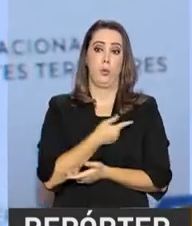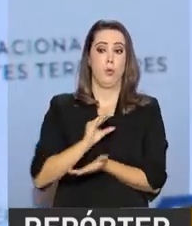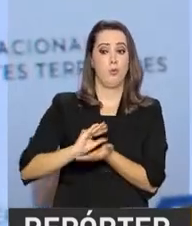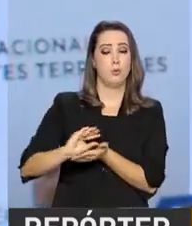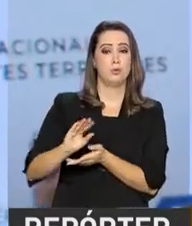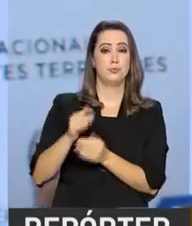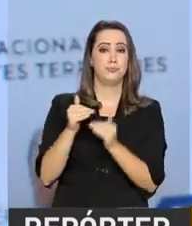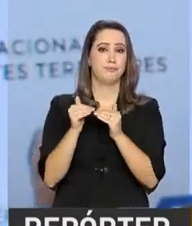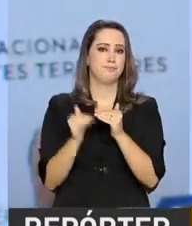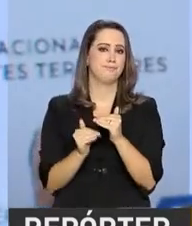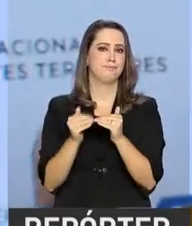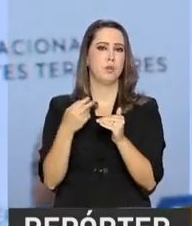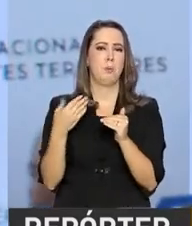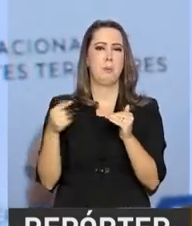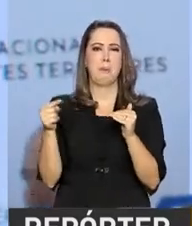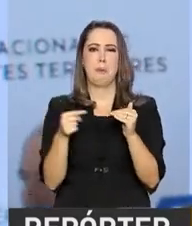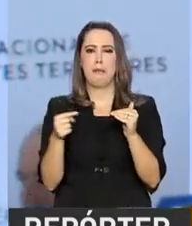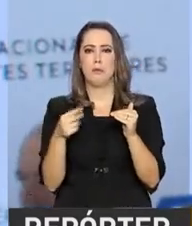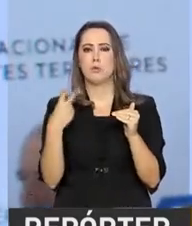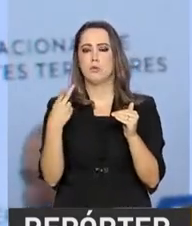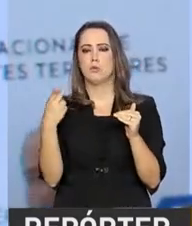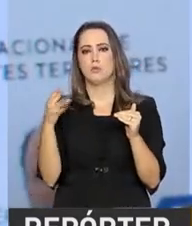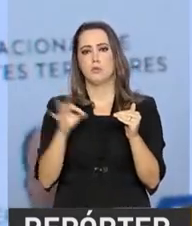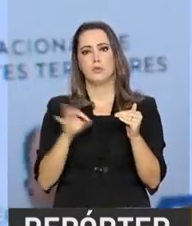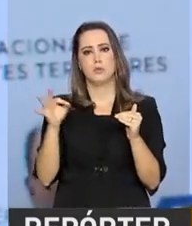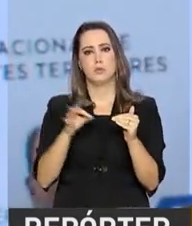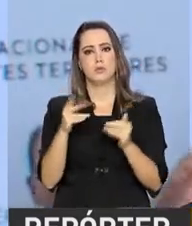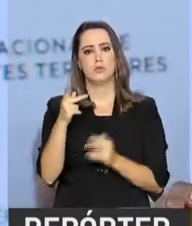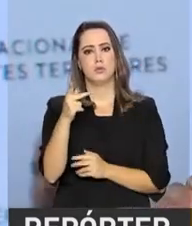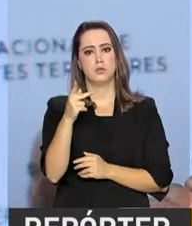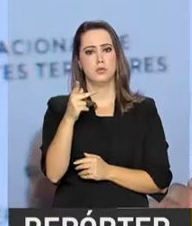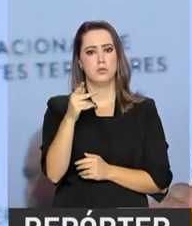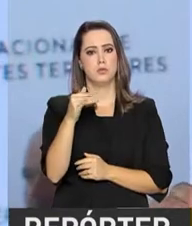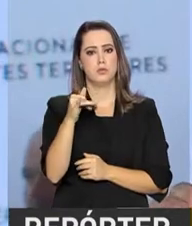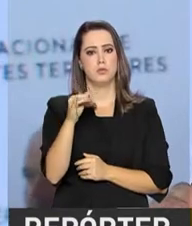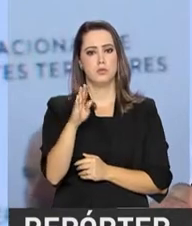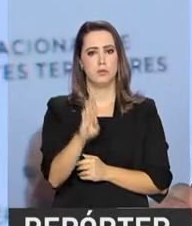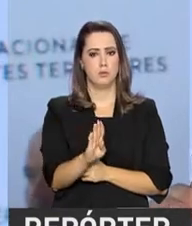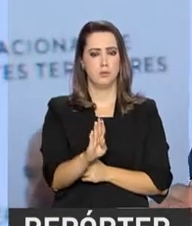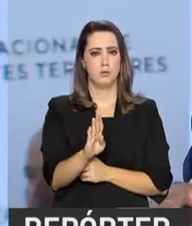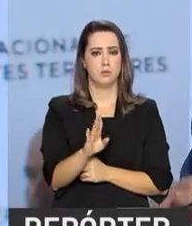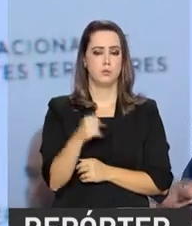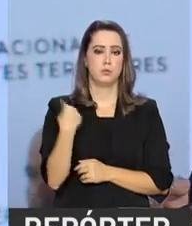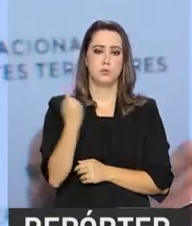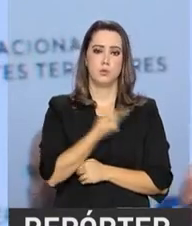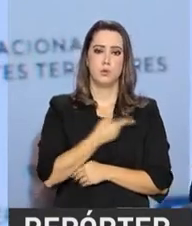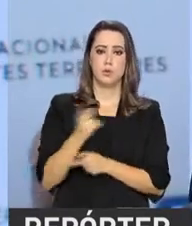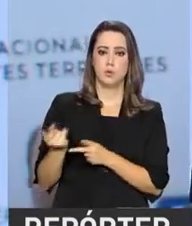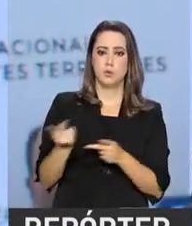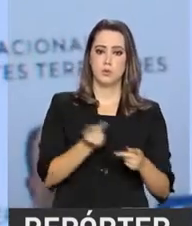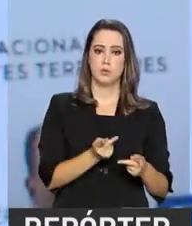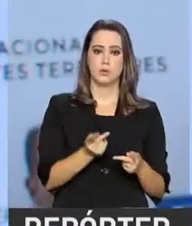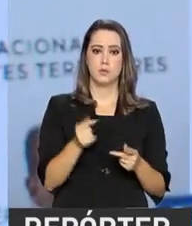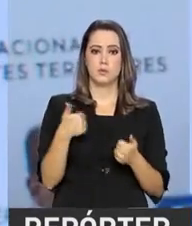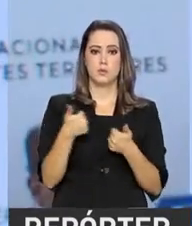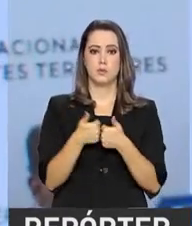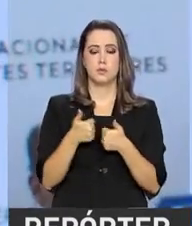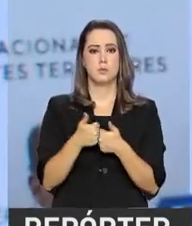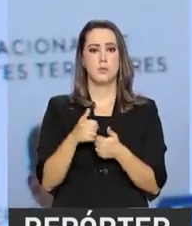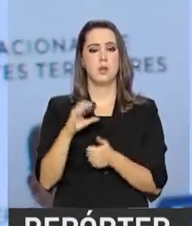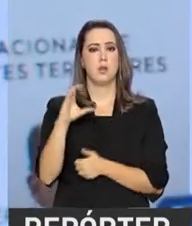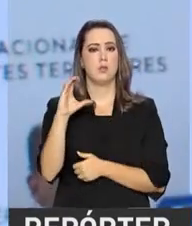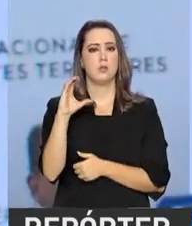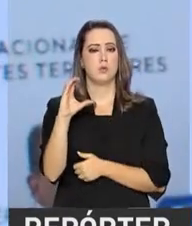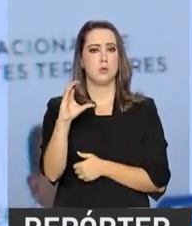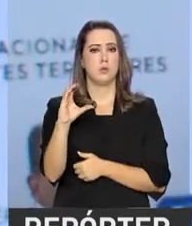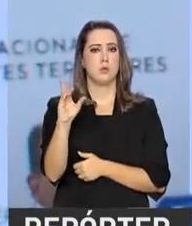menos de 2% do nosso pib em infraestrutura os nossos vizinhos aqui o chile o